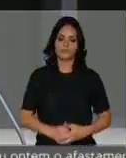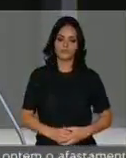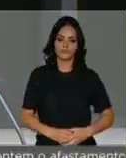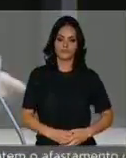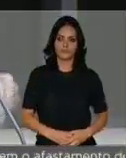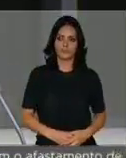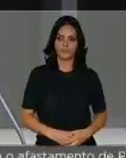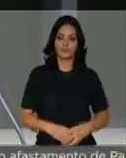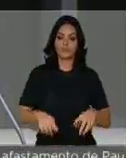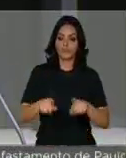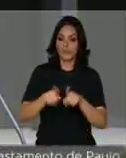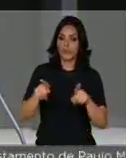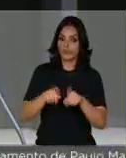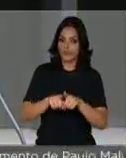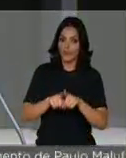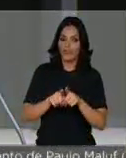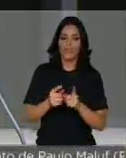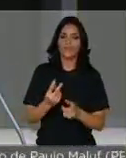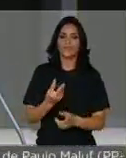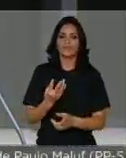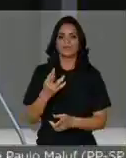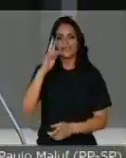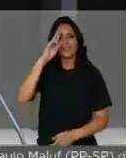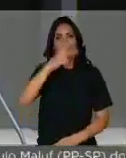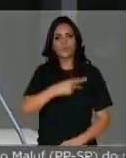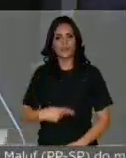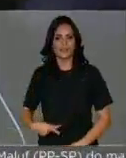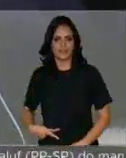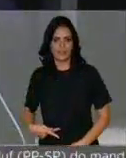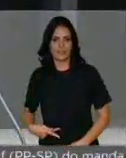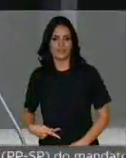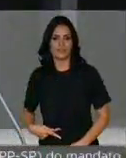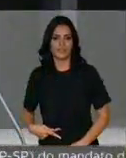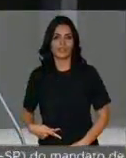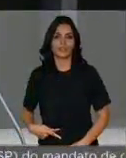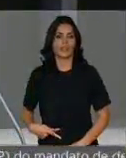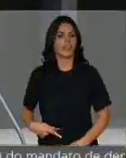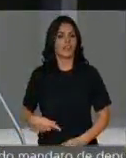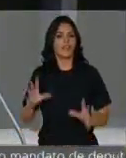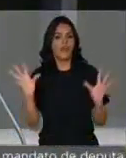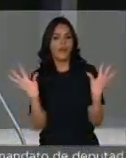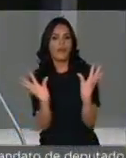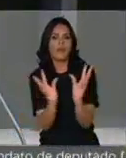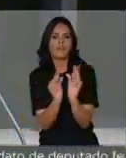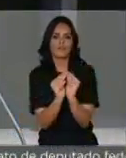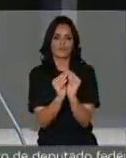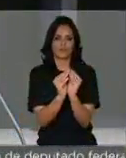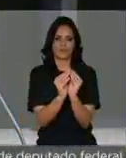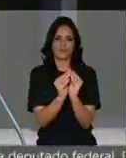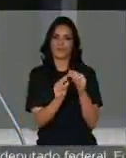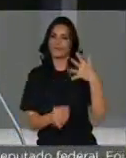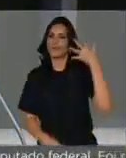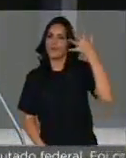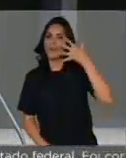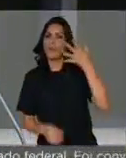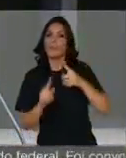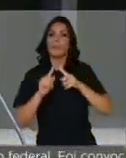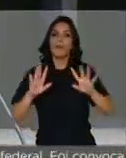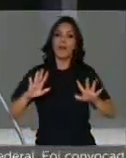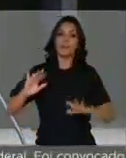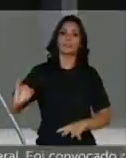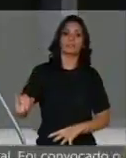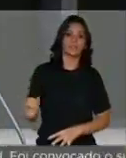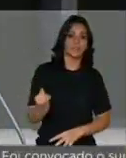Ainda, senhor presidente, não terei tempo de fazer parte da minha fala, mas